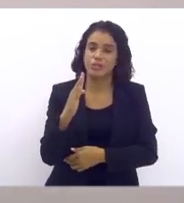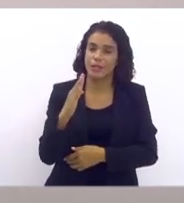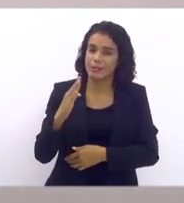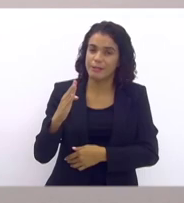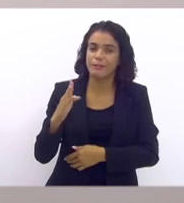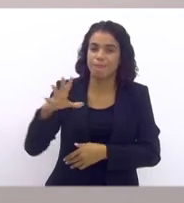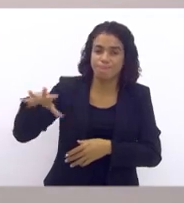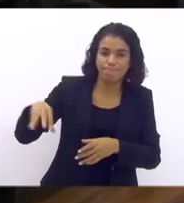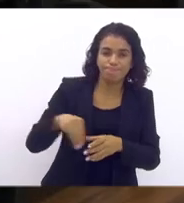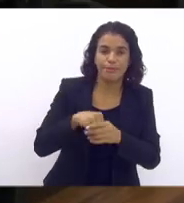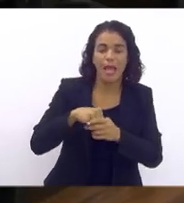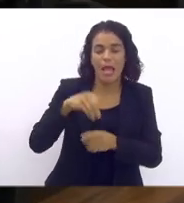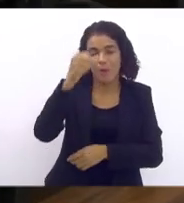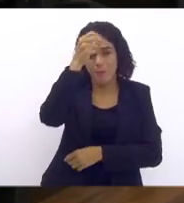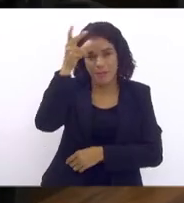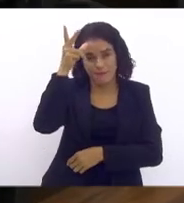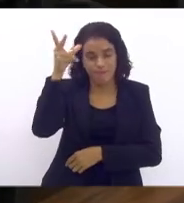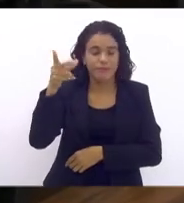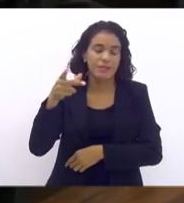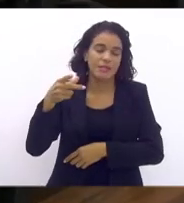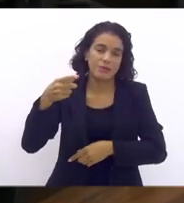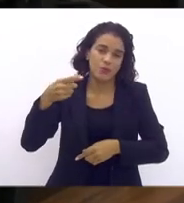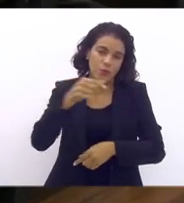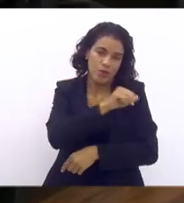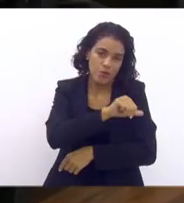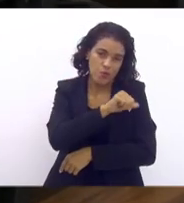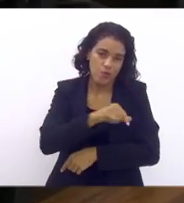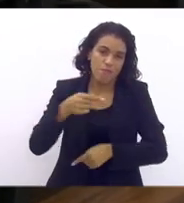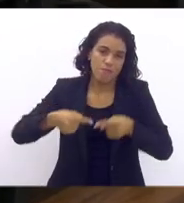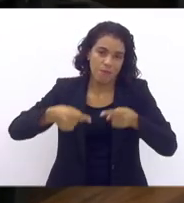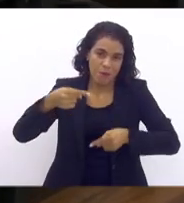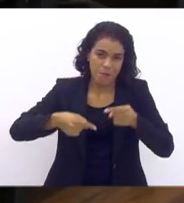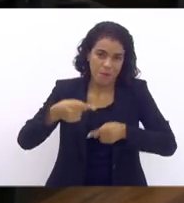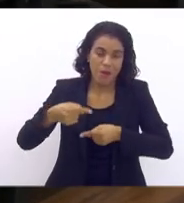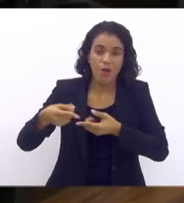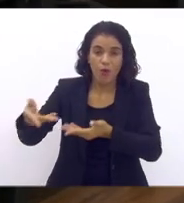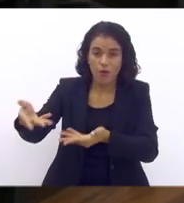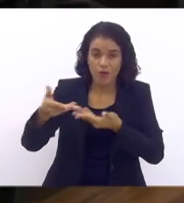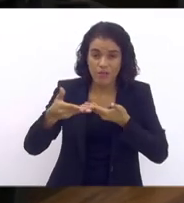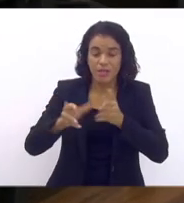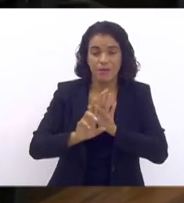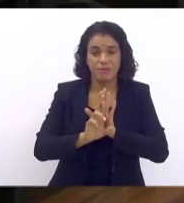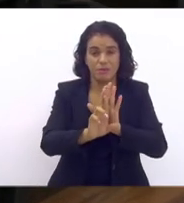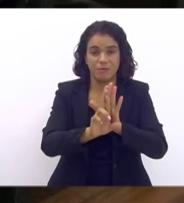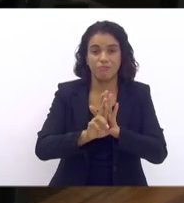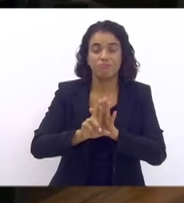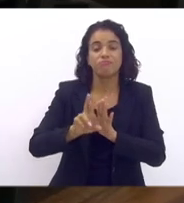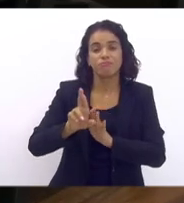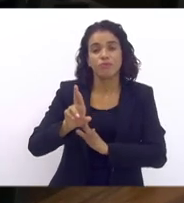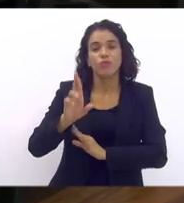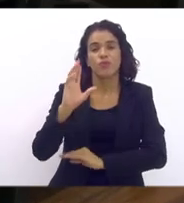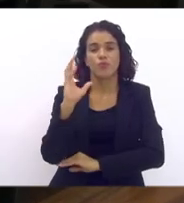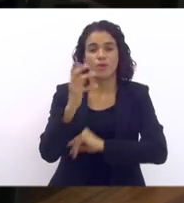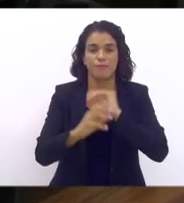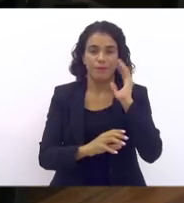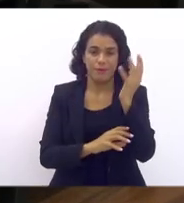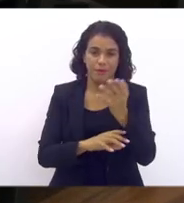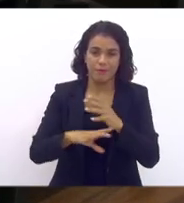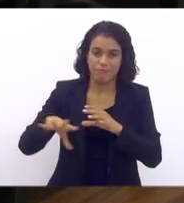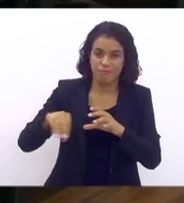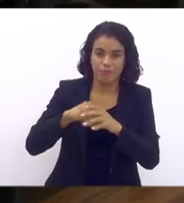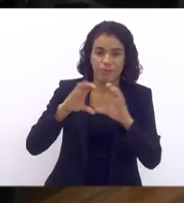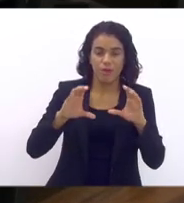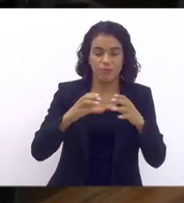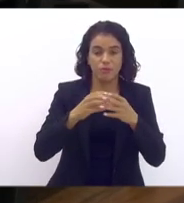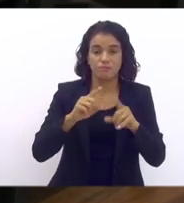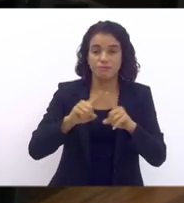debate também Presidente Ô Jorge eu acho que o deputado J acho que é correto convocar o representante do meio ambiente do município para estar aqui nessa comissão mas eu